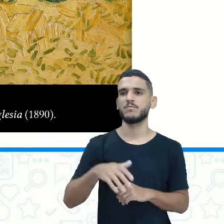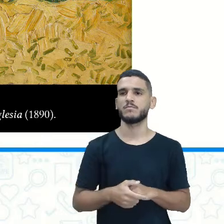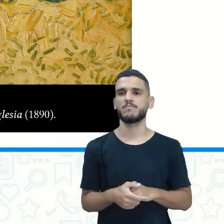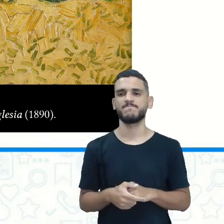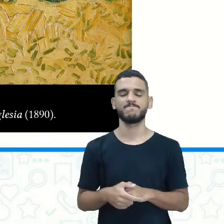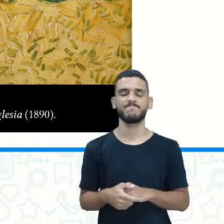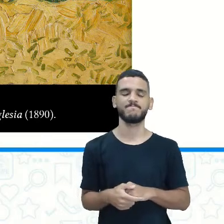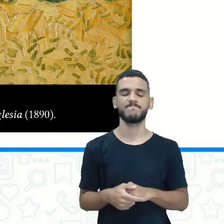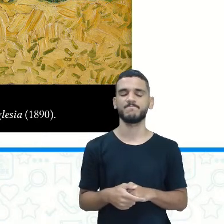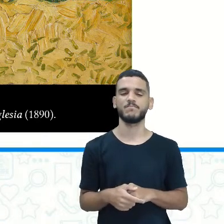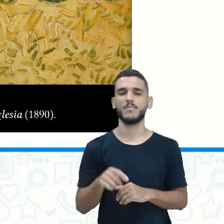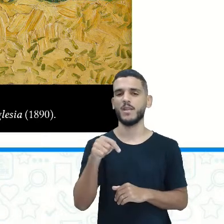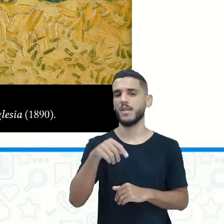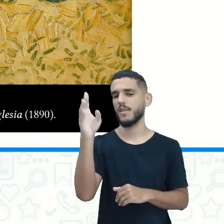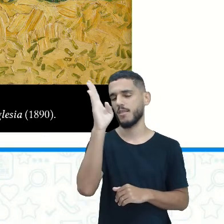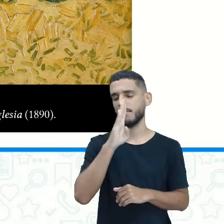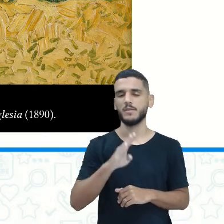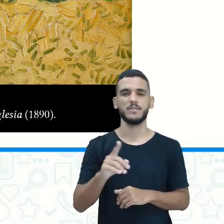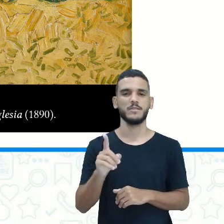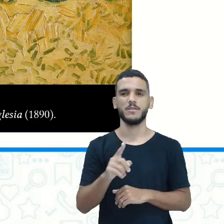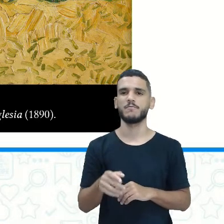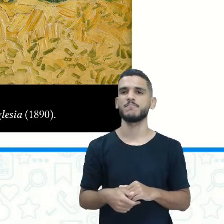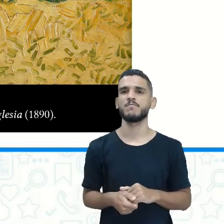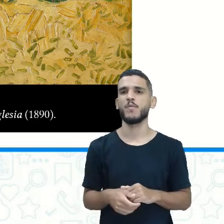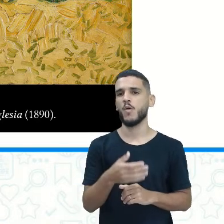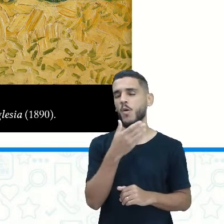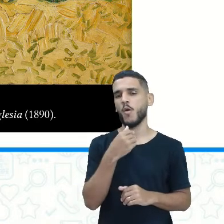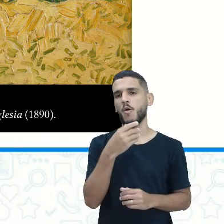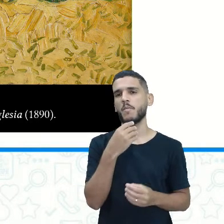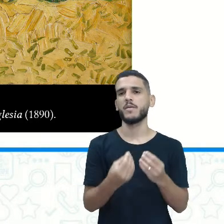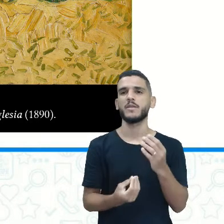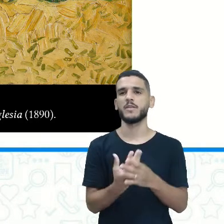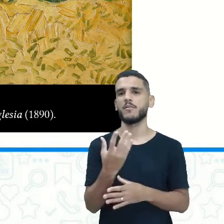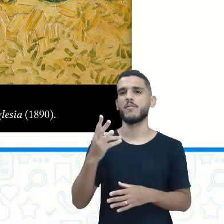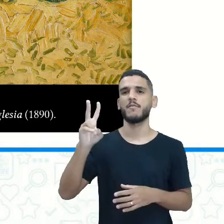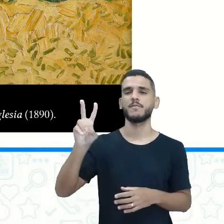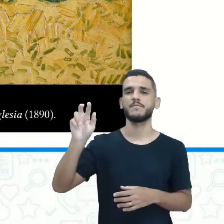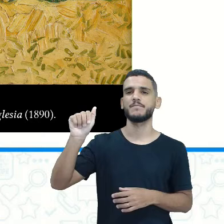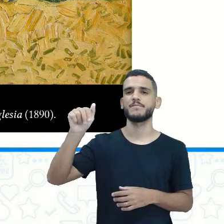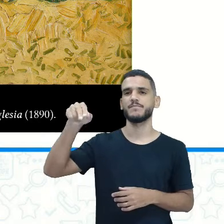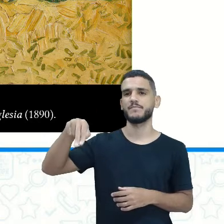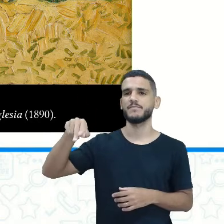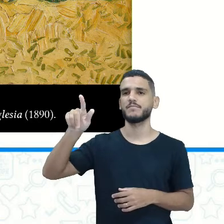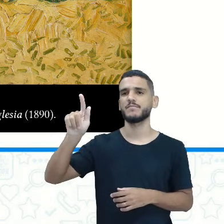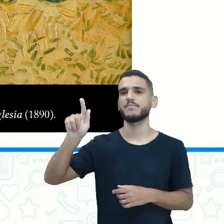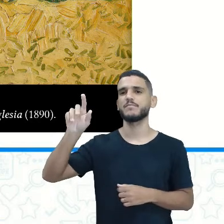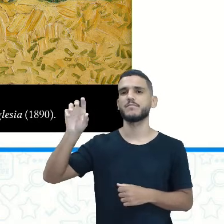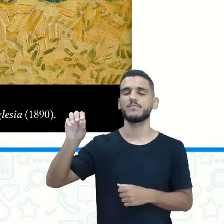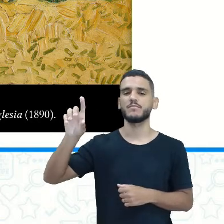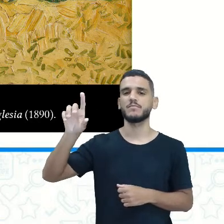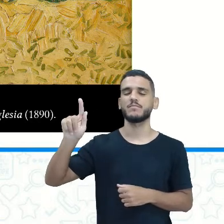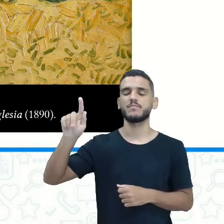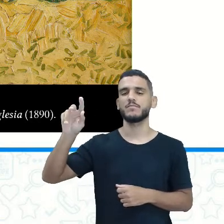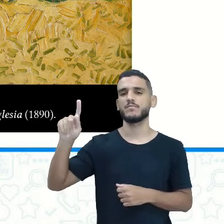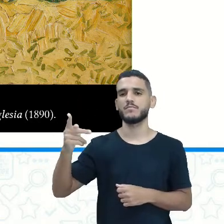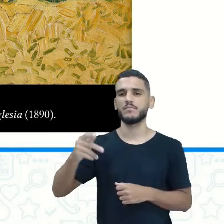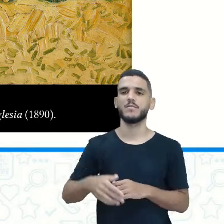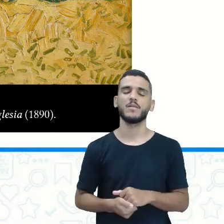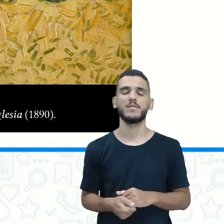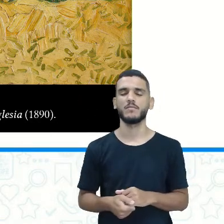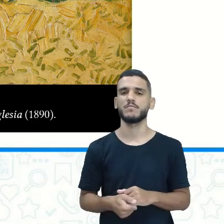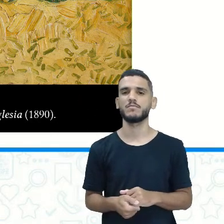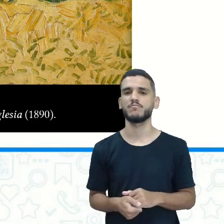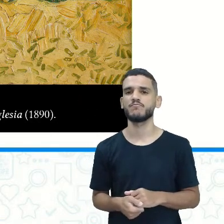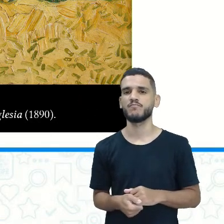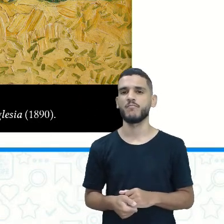tá? Aí é uma arte de Van Gogh. Van Gogh era, se eu não me engano, ele era alemão ou holandês. Então nós temos aí,